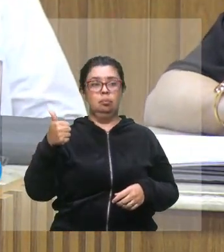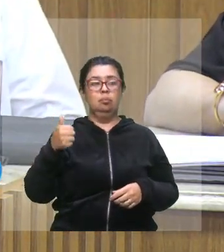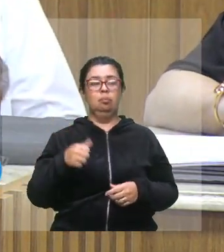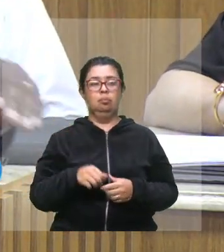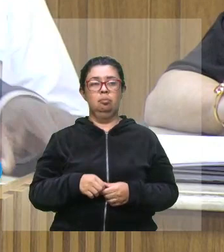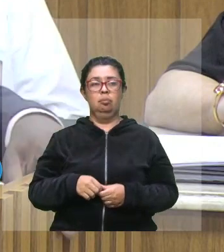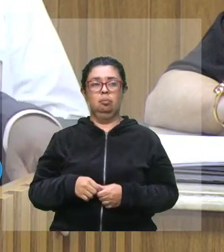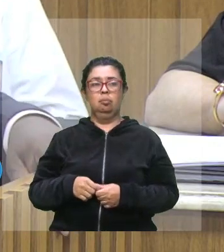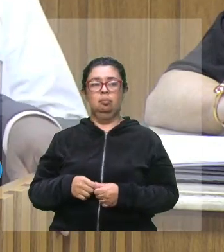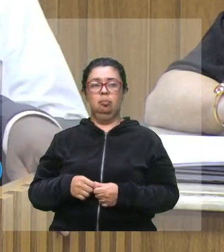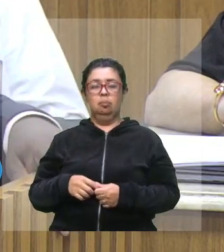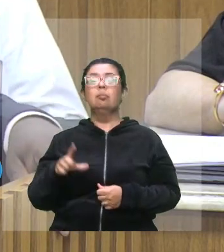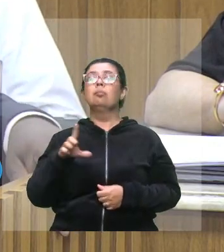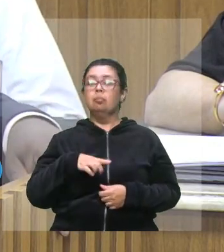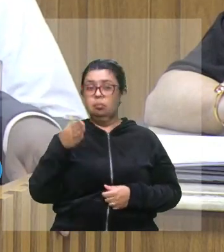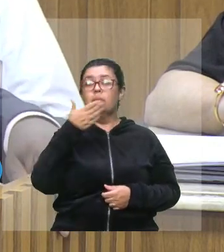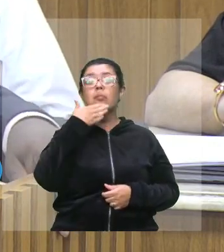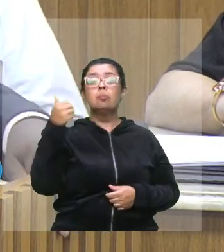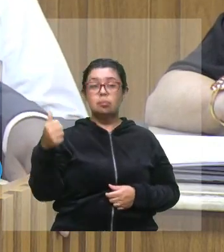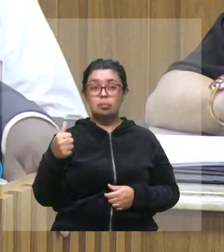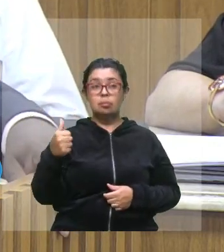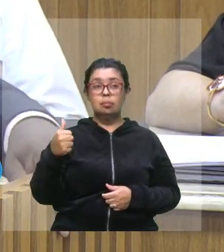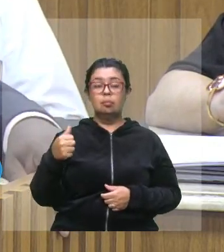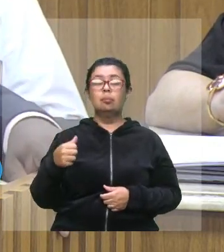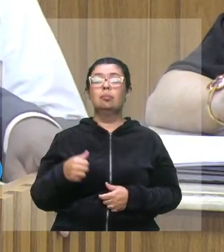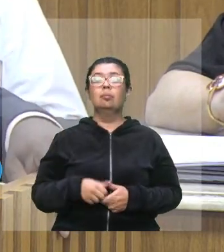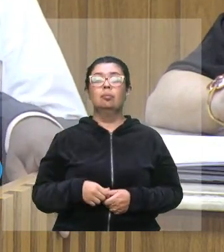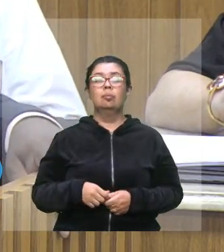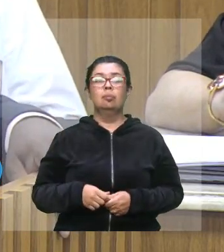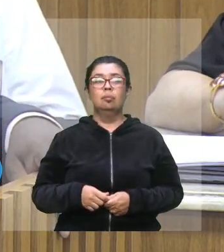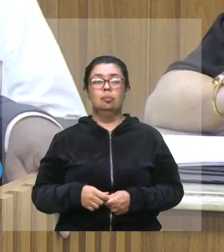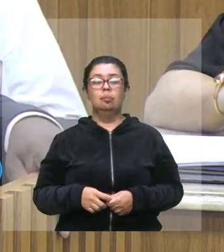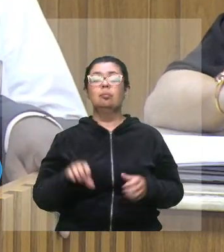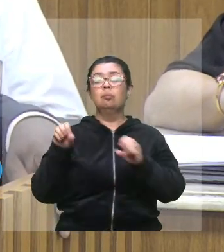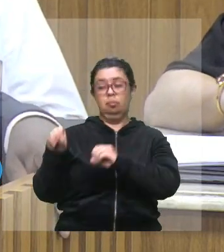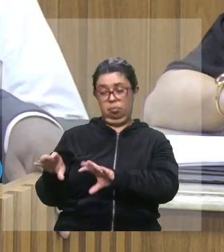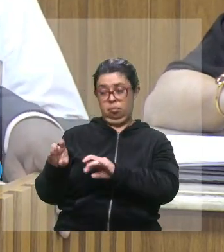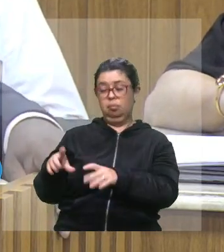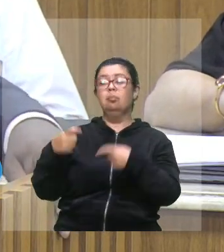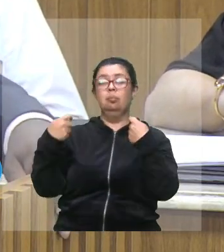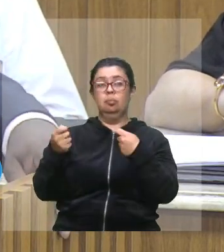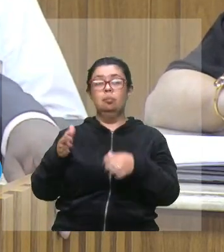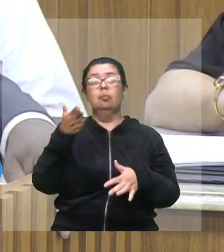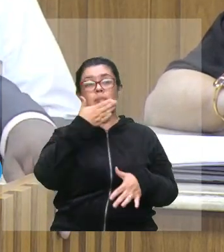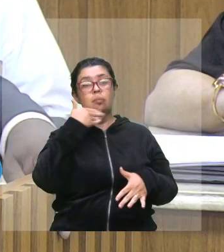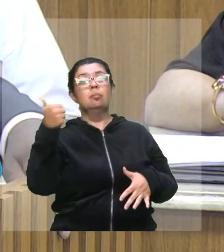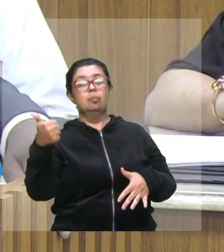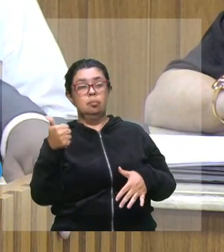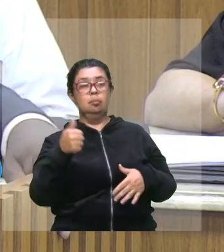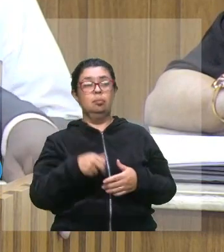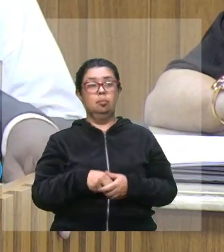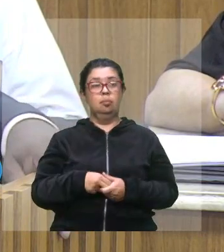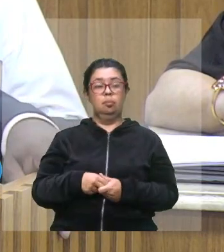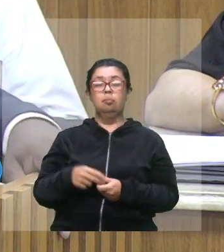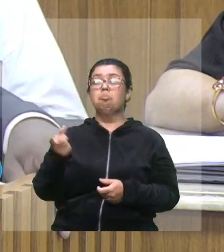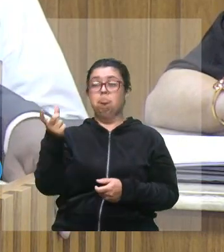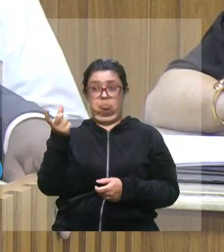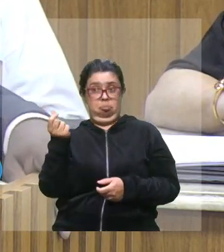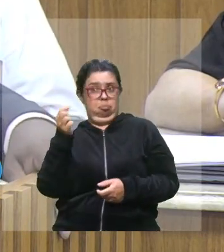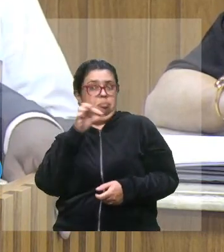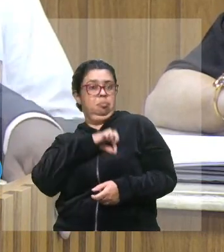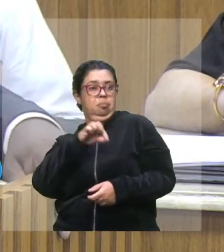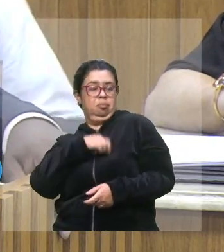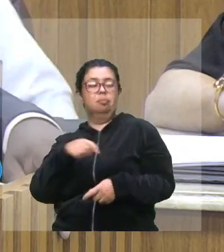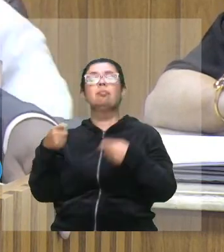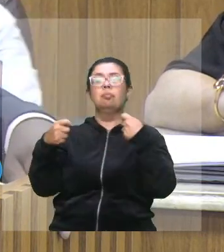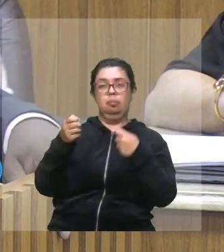meio que equilibrado? Tem que melhorar. Cada vez mais tem que melhorar. A educação tem que melhorar. Tem que melhorar o salário dos professores?